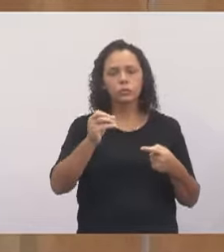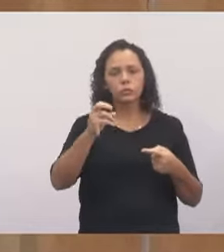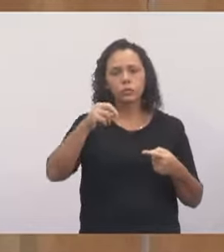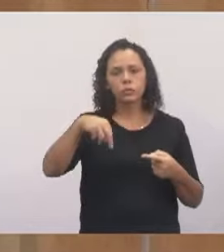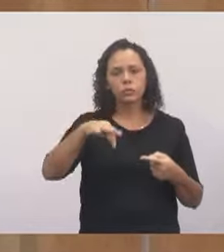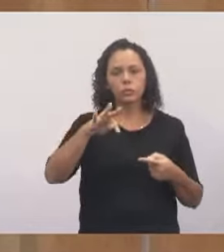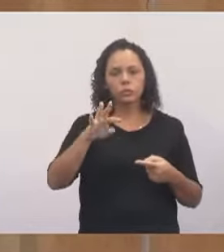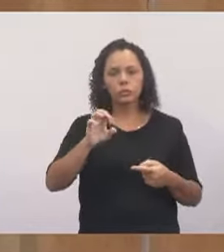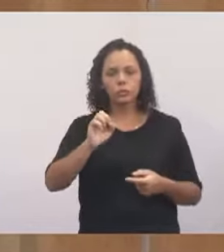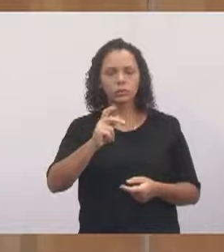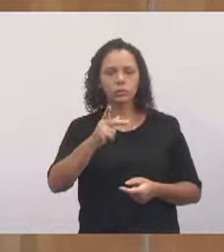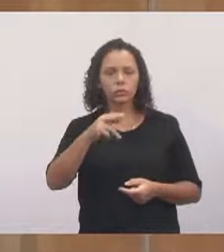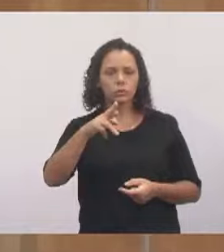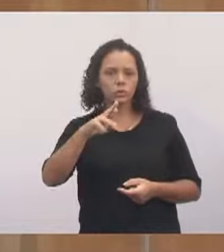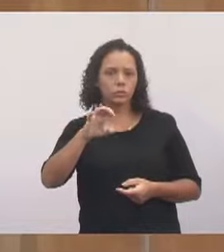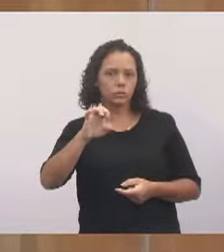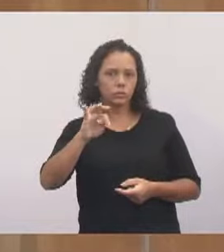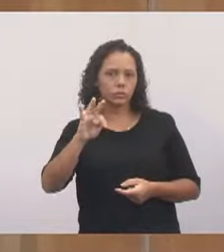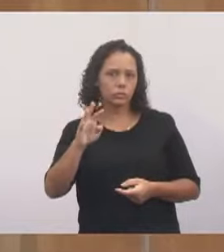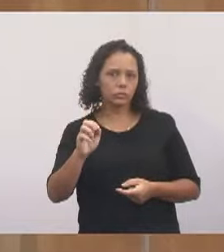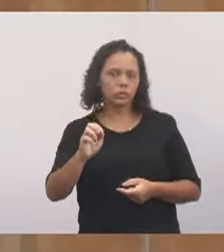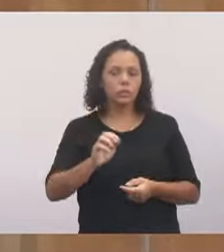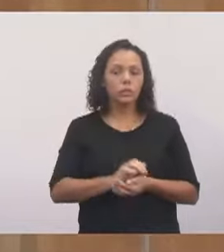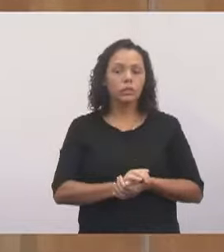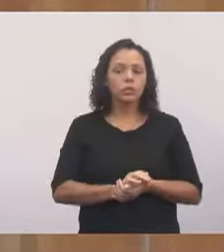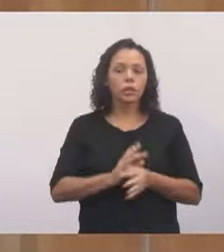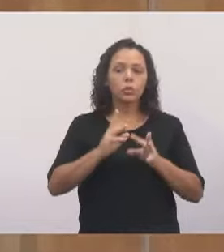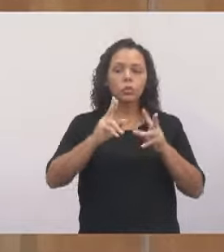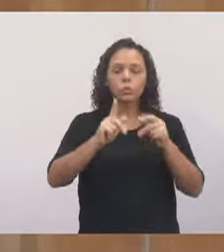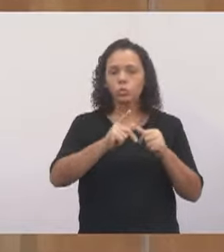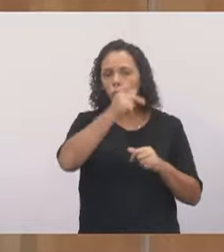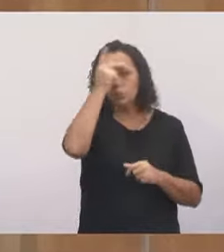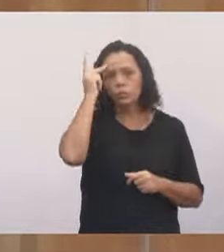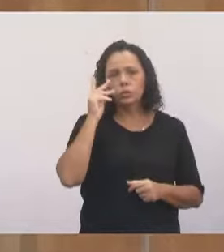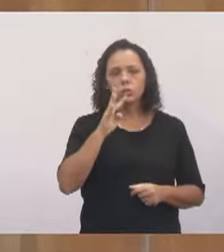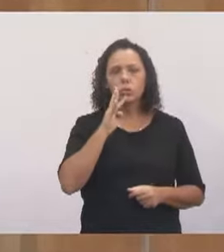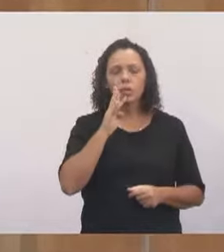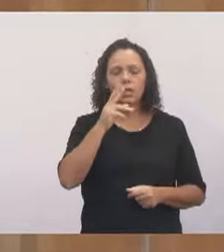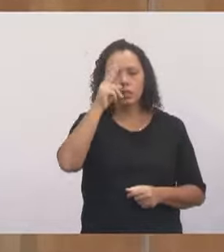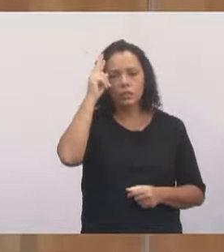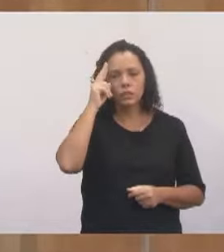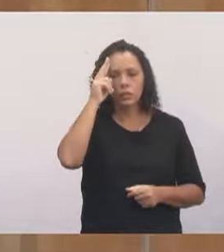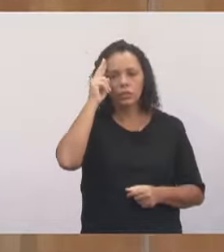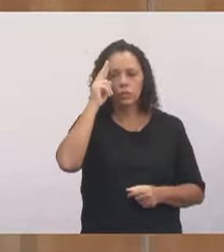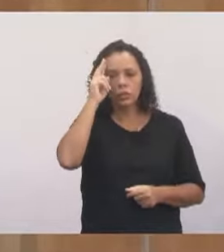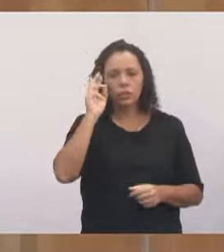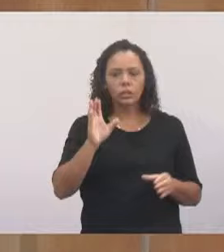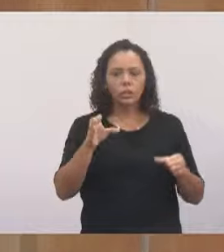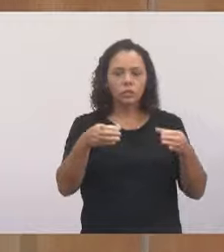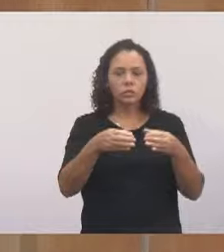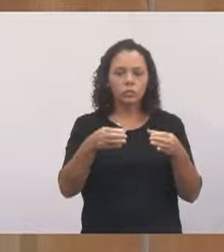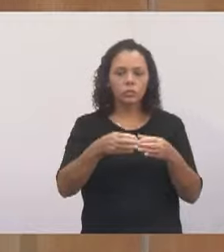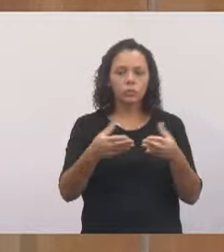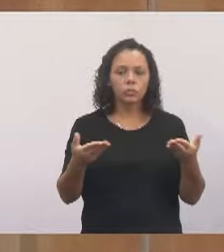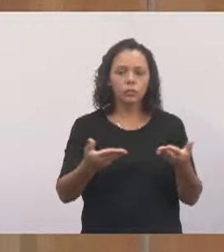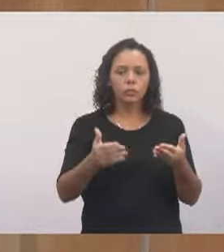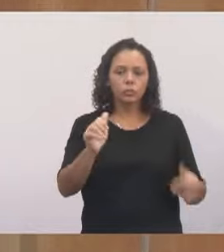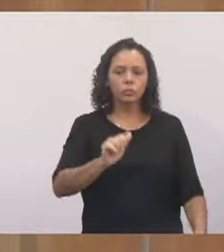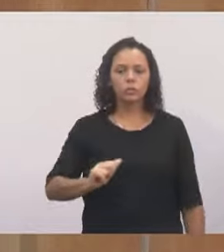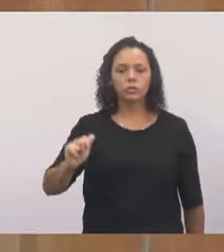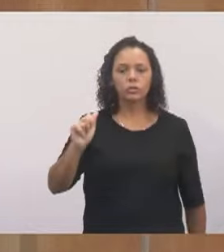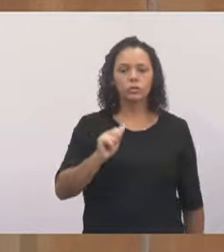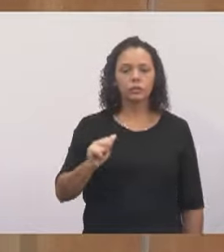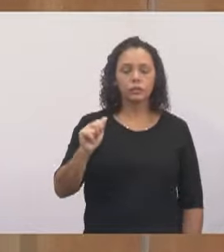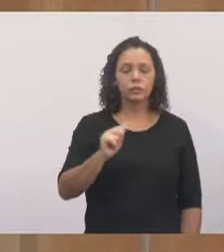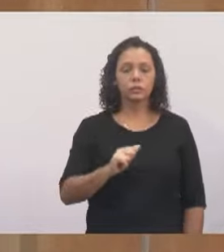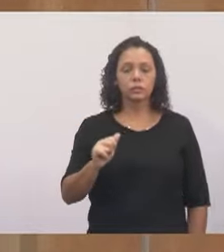Todos já sabem a história dessa grande clube da nossa cidade, hoje uma associação que vem fazendo a diferença,